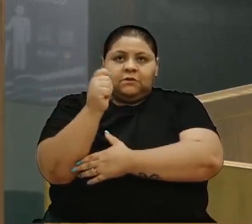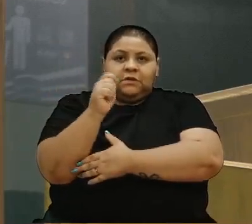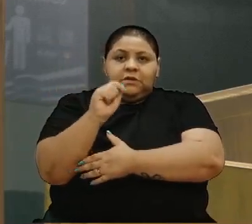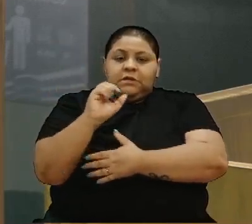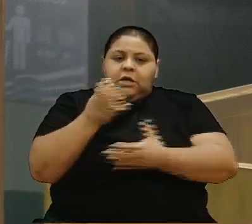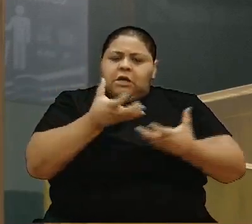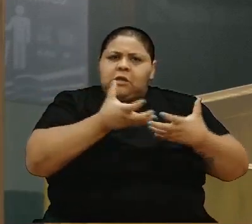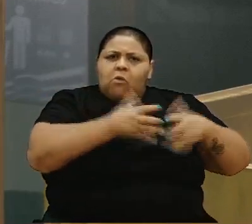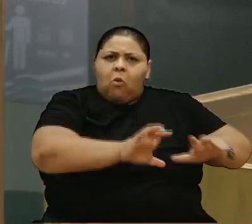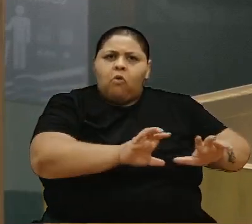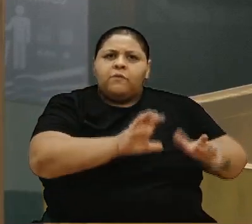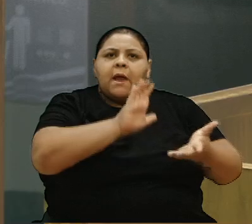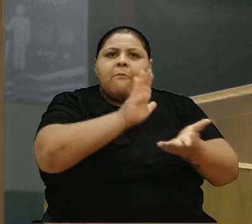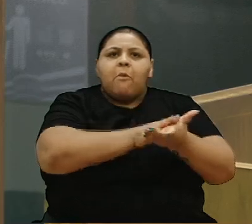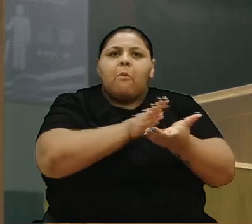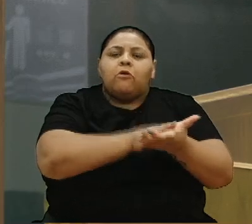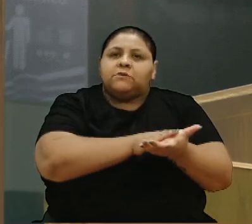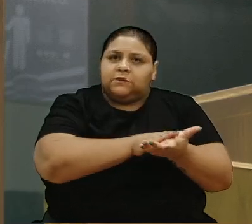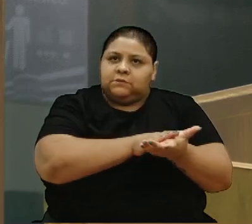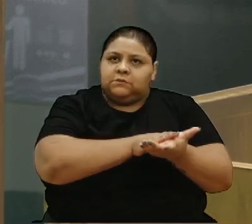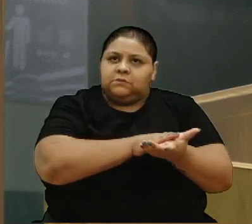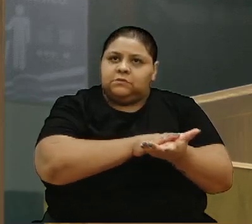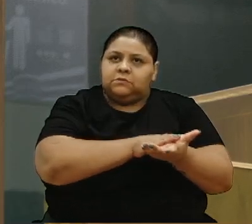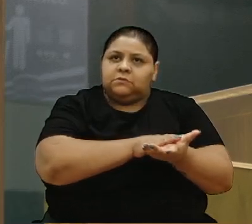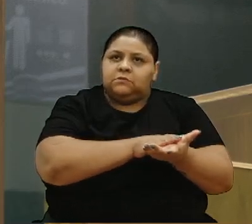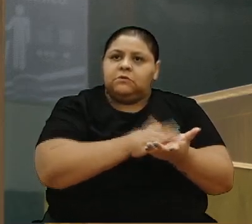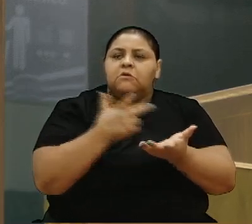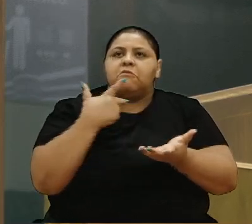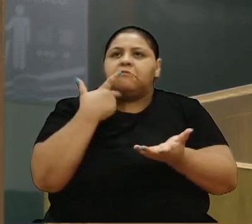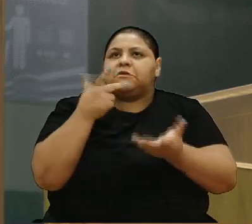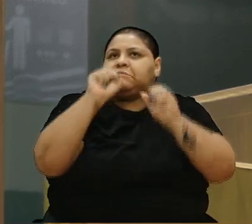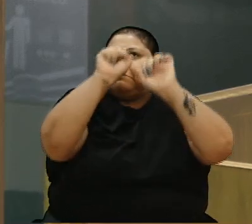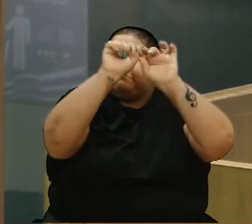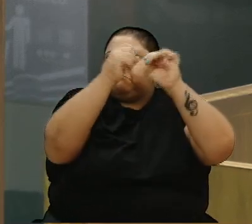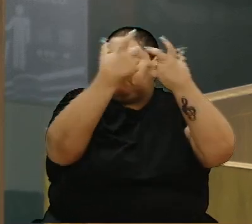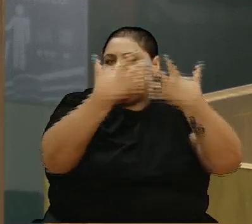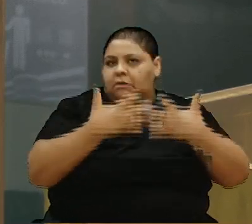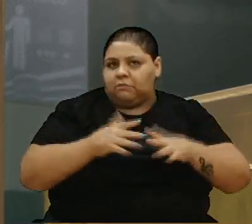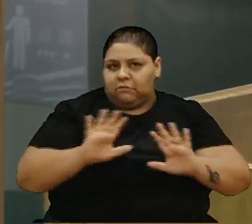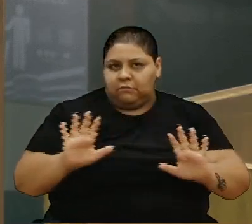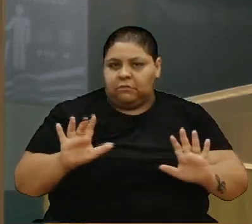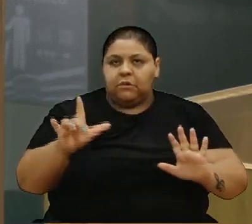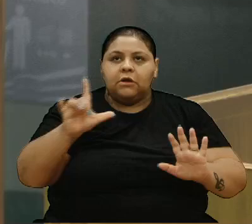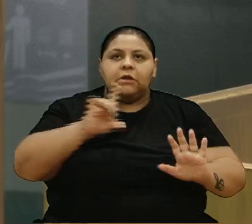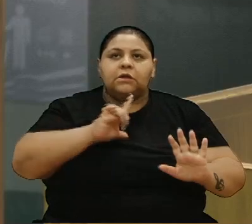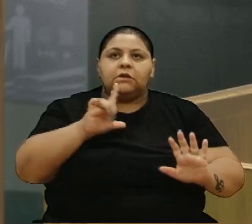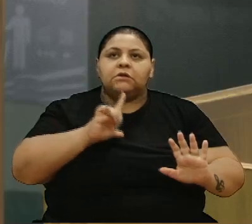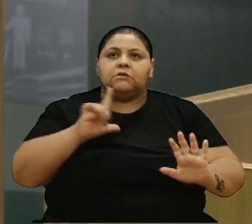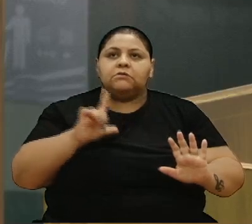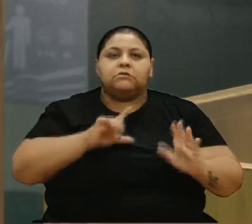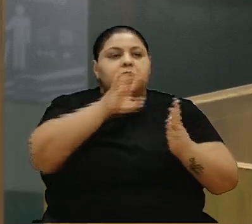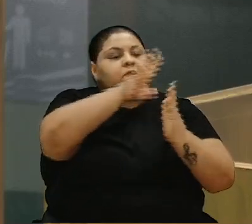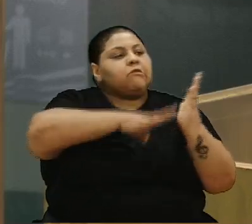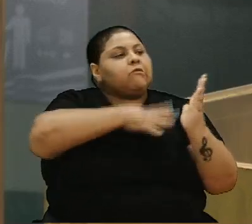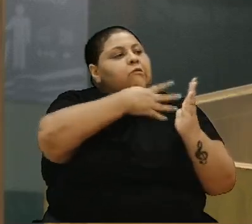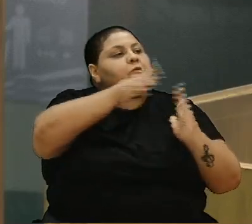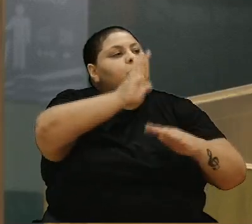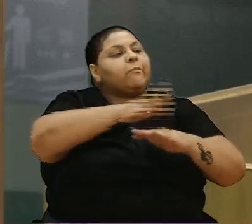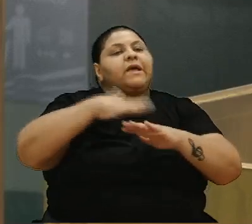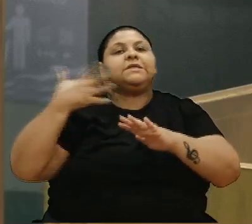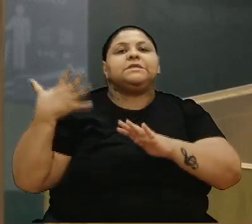contra a proposta, dizendo o seguinte, que não tem que tabelar os mais